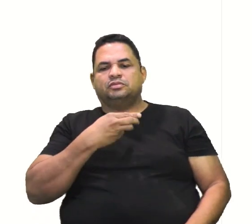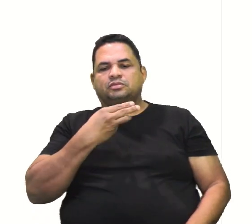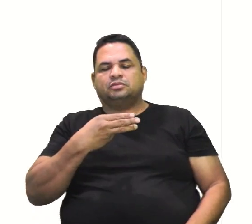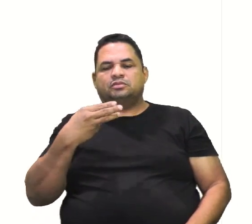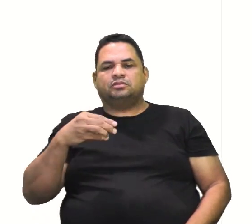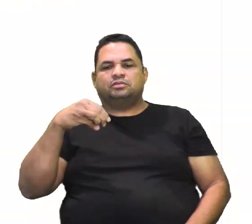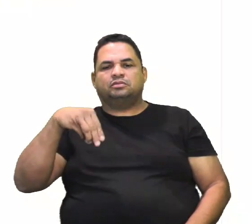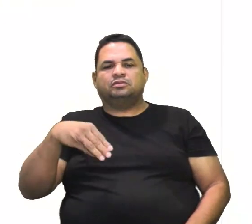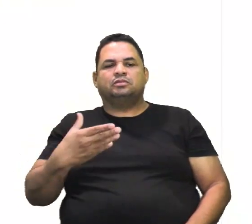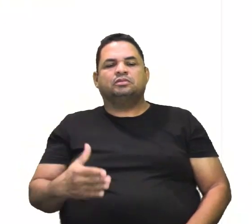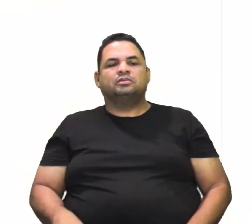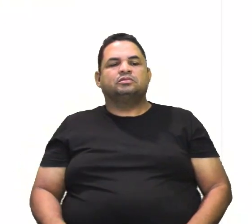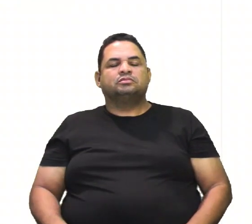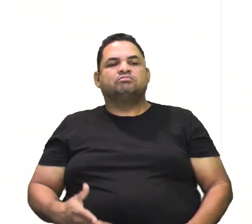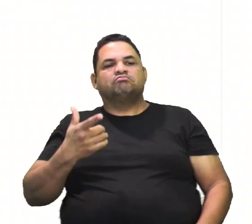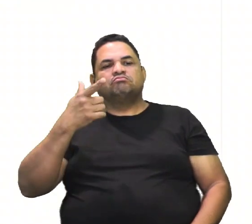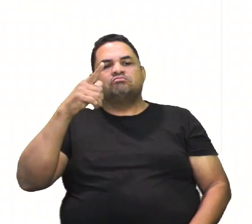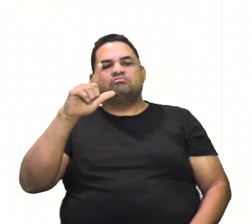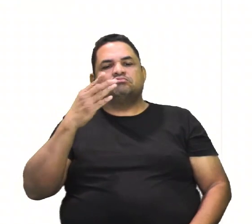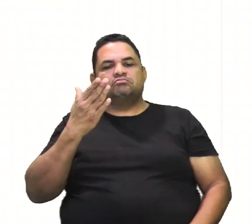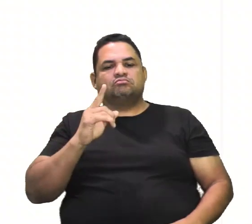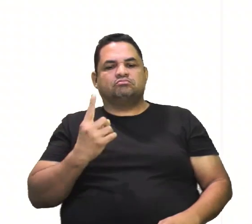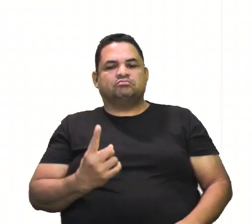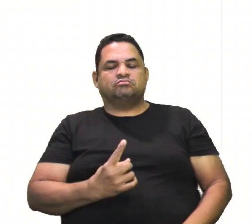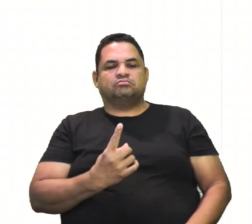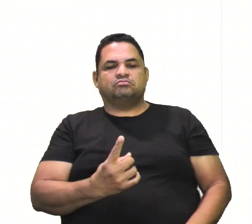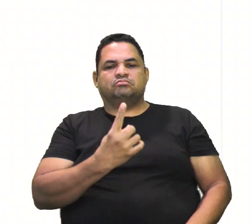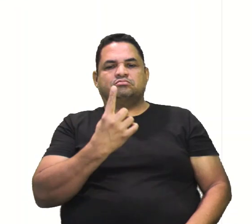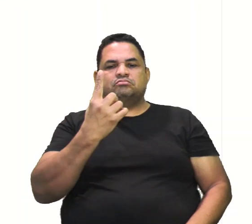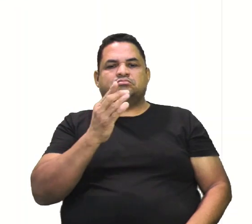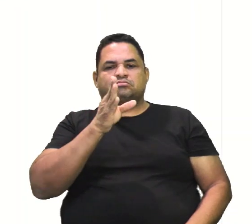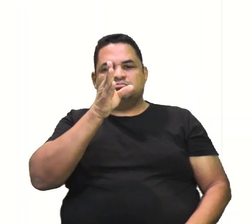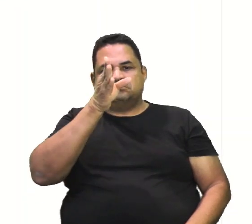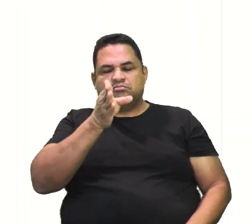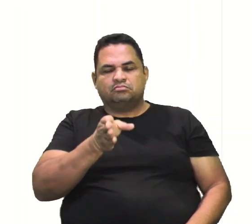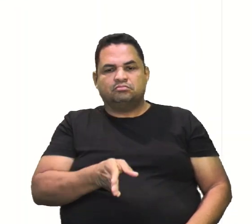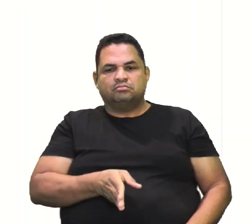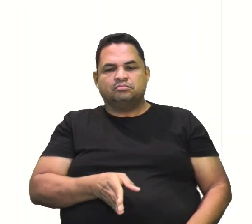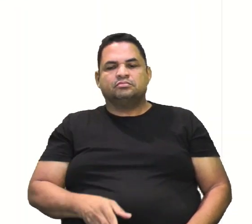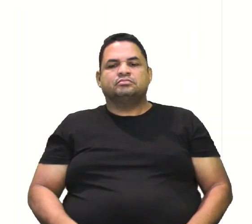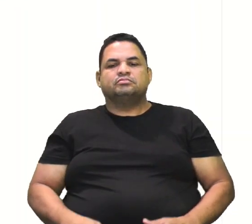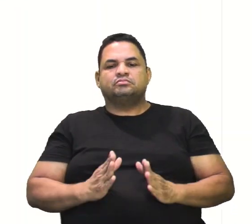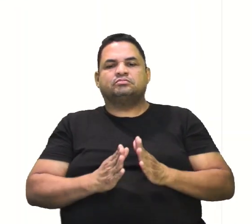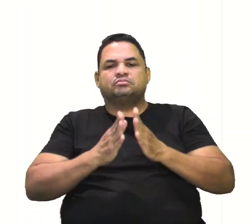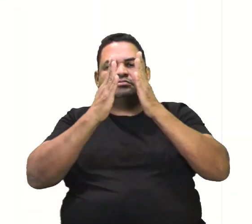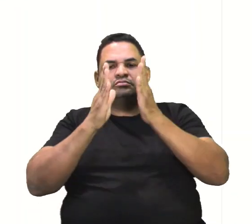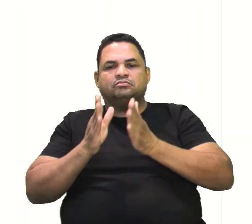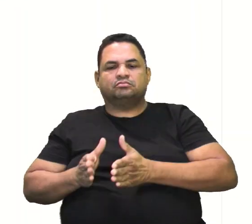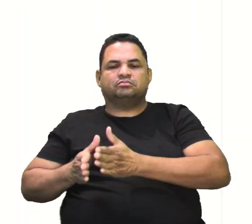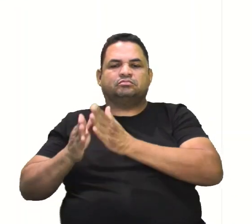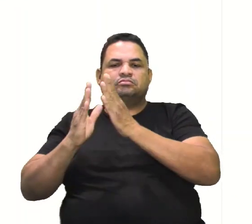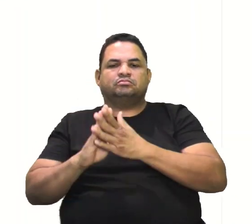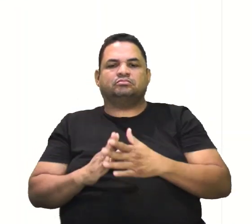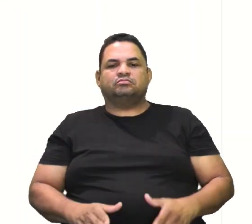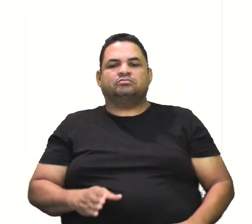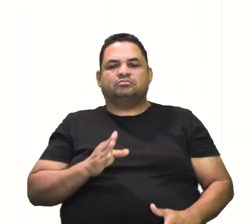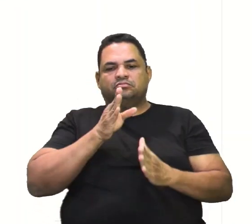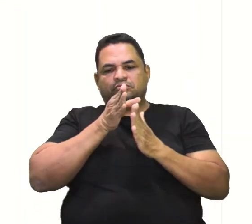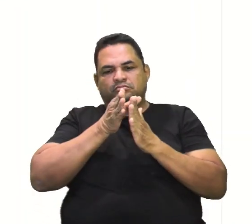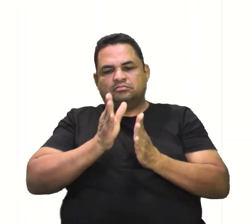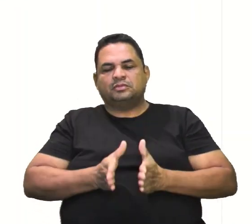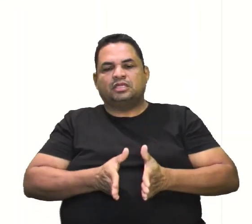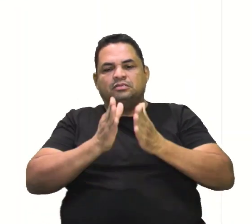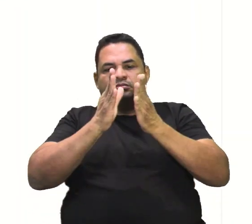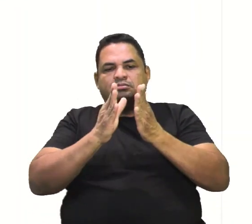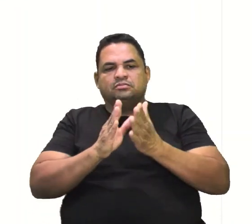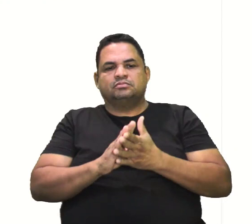2,33 metros. Então, com isso, a gente consegue aí a altura, né, das pilastras que são seguintes àquela central, ou